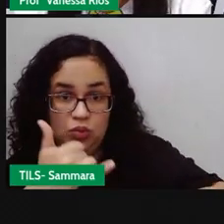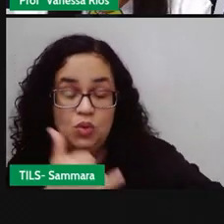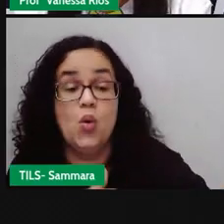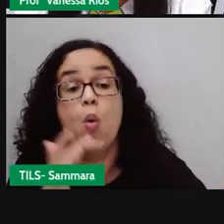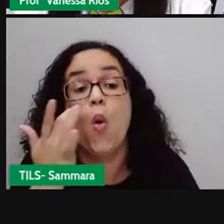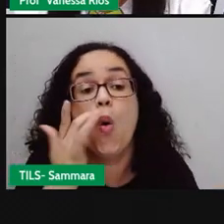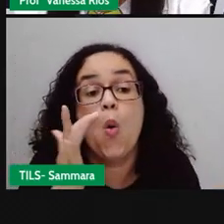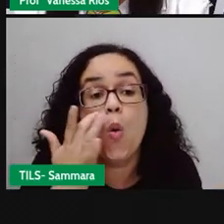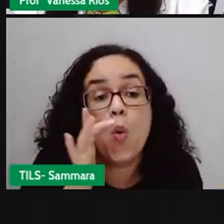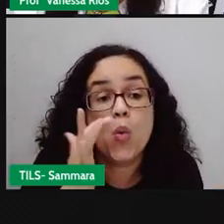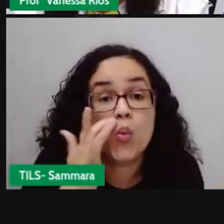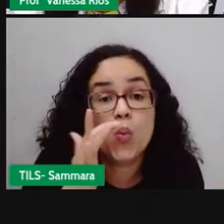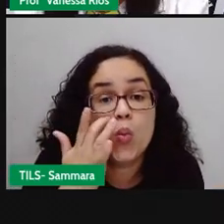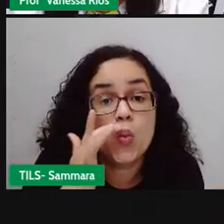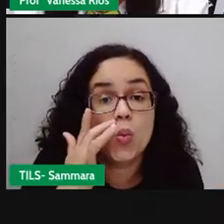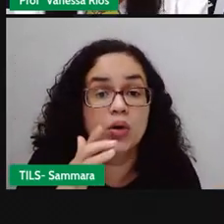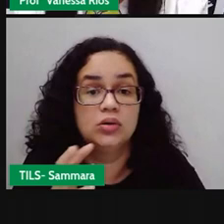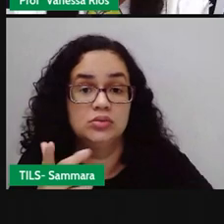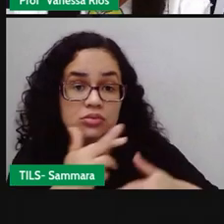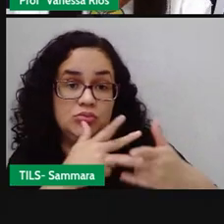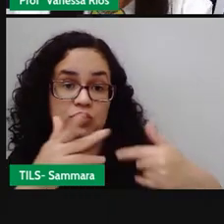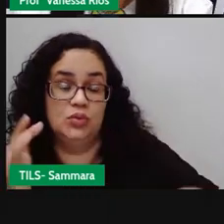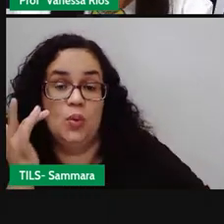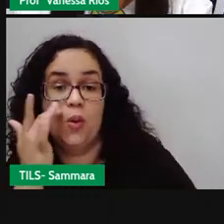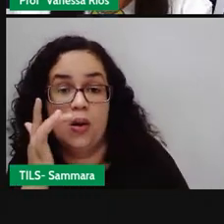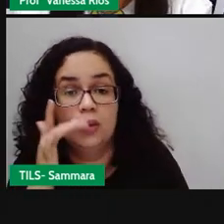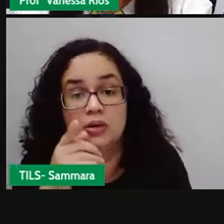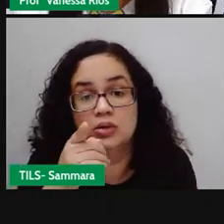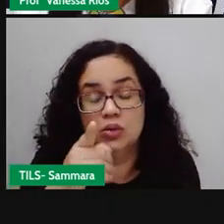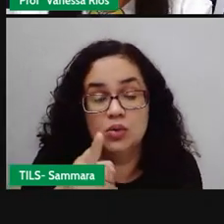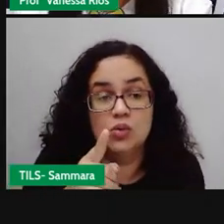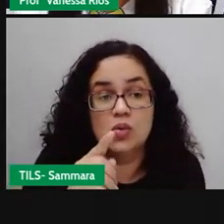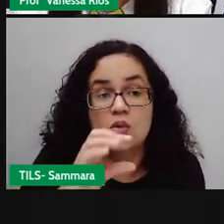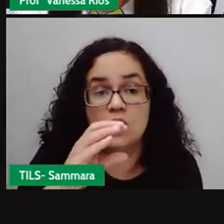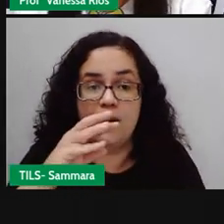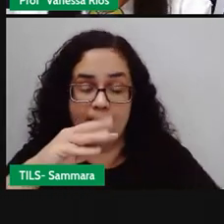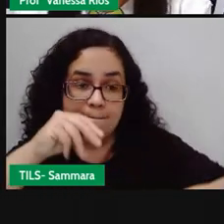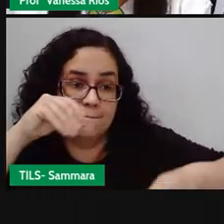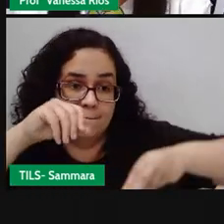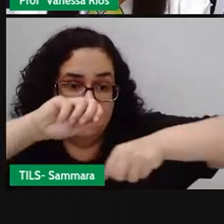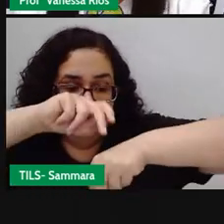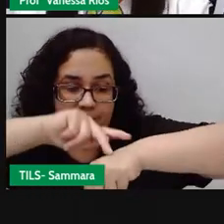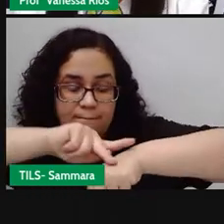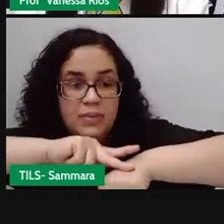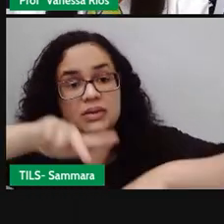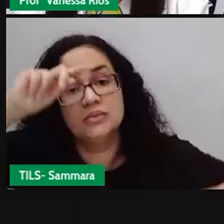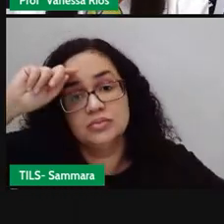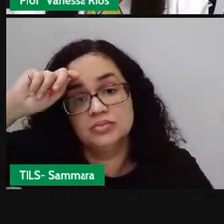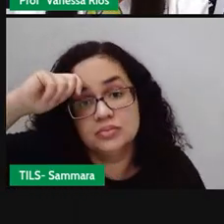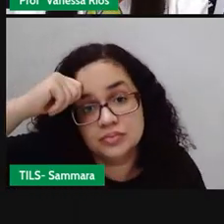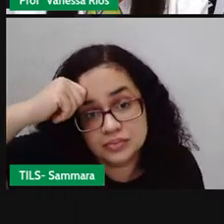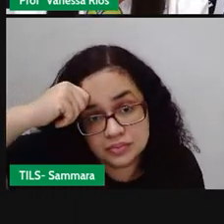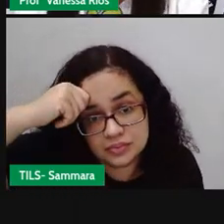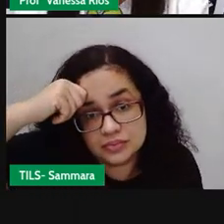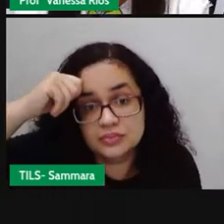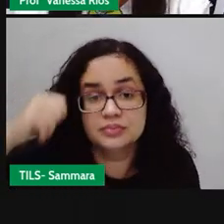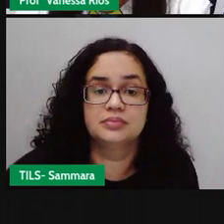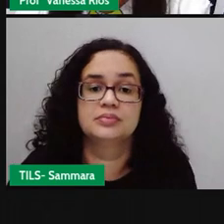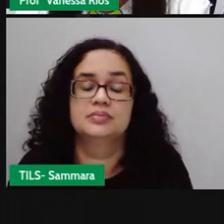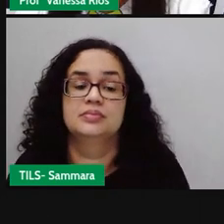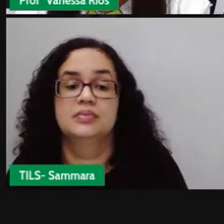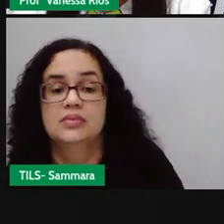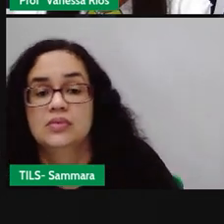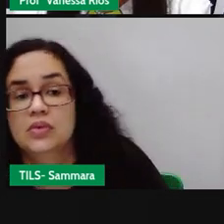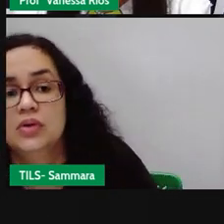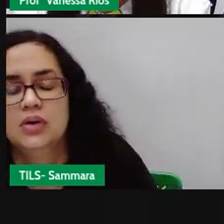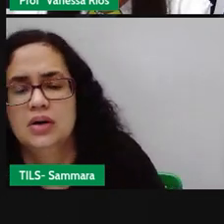O ouro é feito de vários átomos de ouro. O carvão é feito de vários átomos de